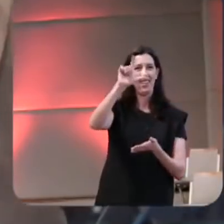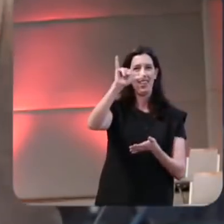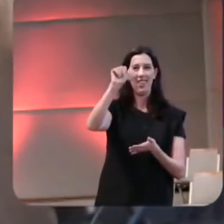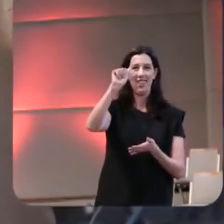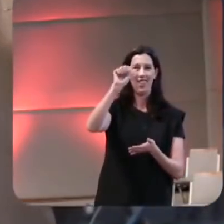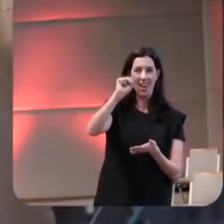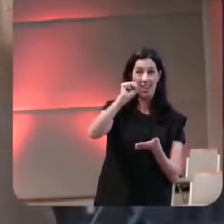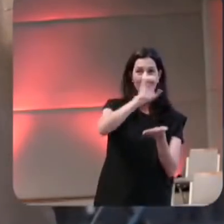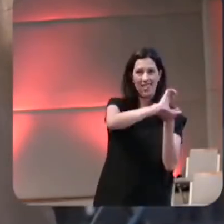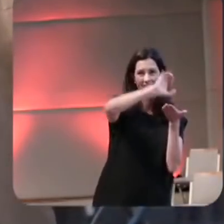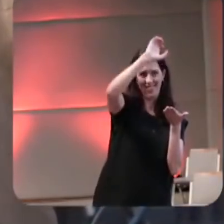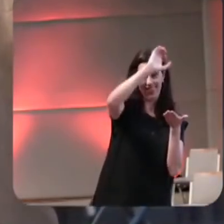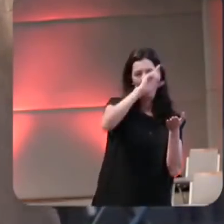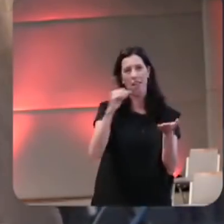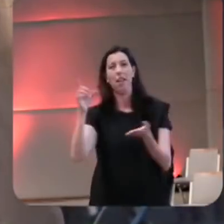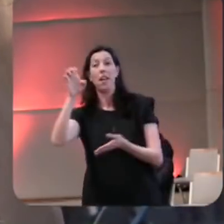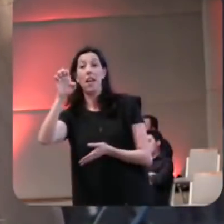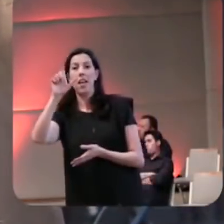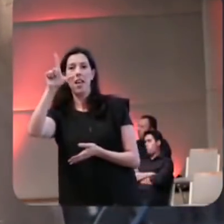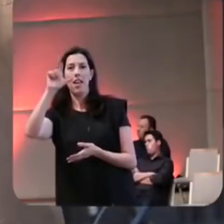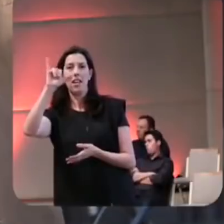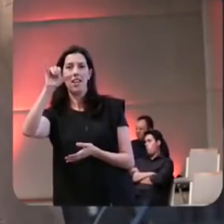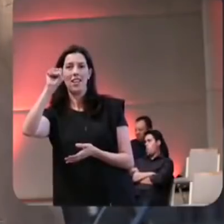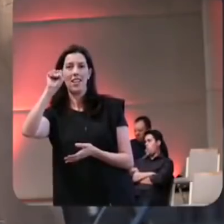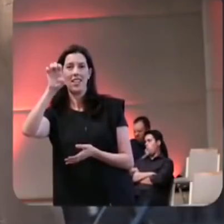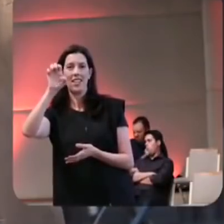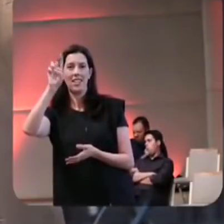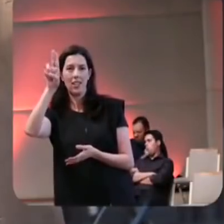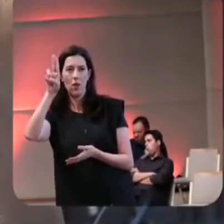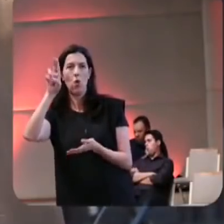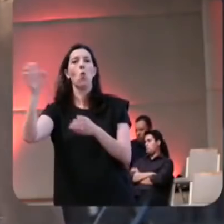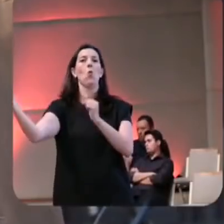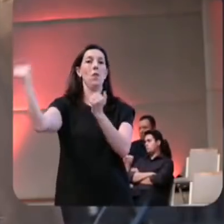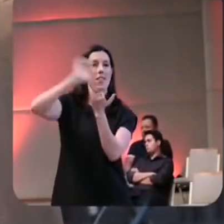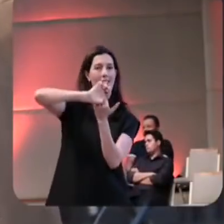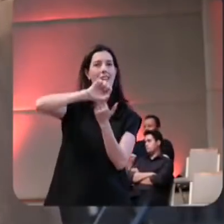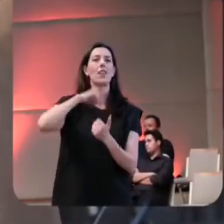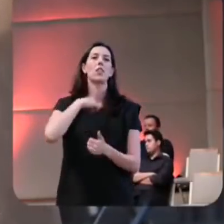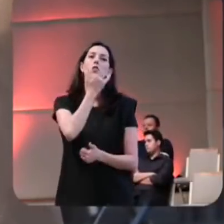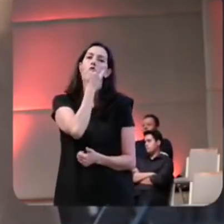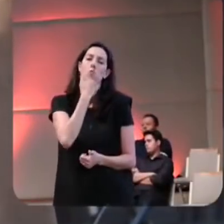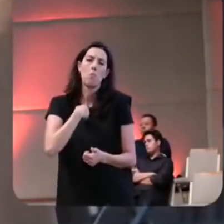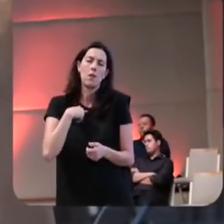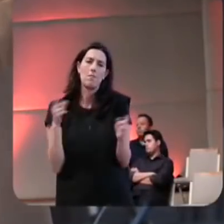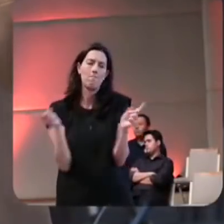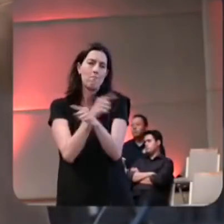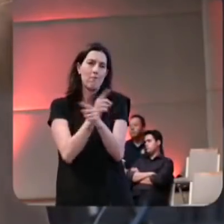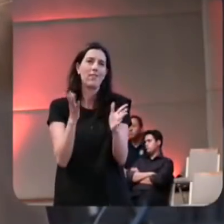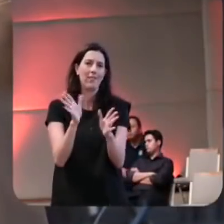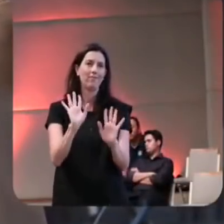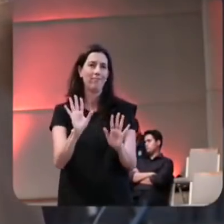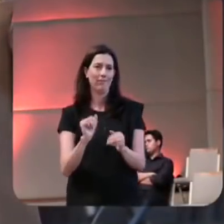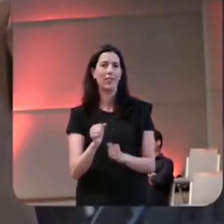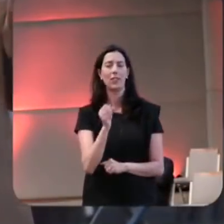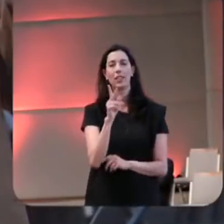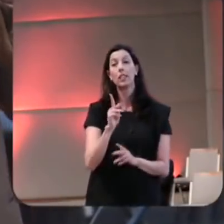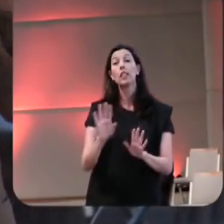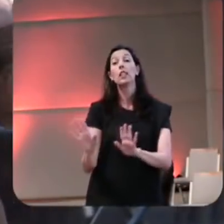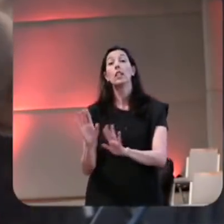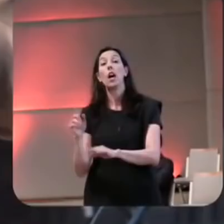que a gente podia perceber o que realmente era o foco na vida de